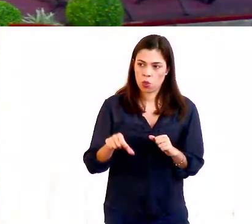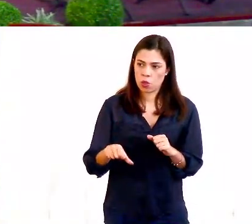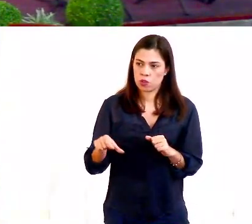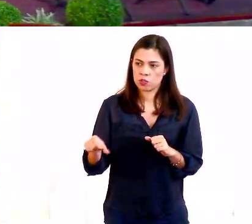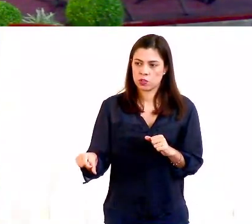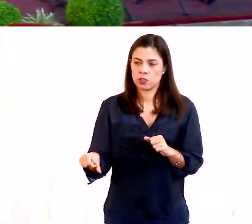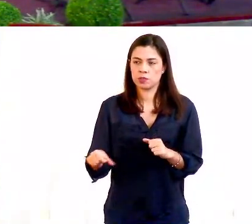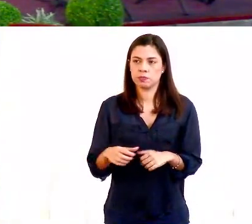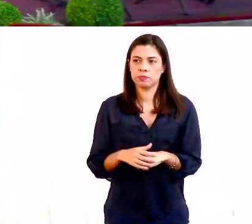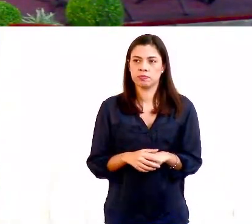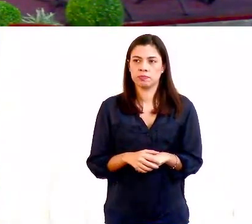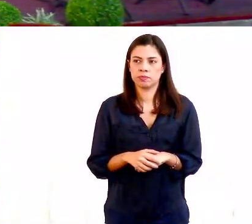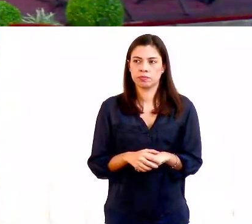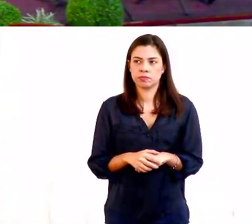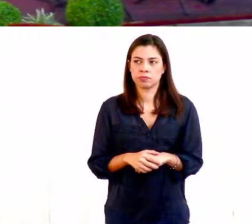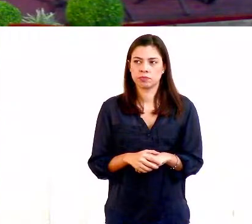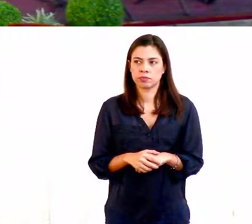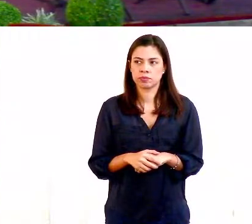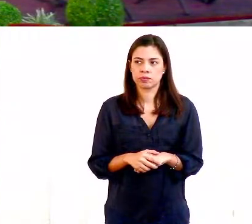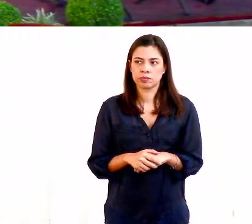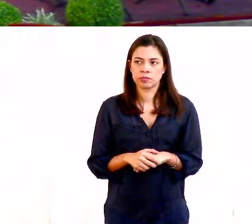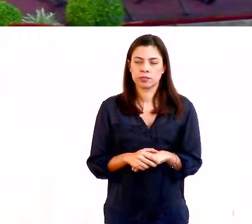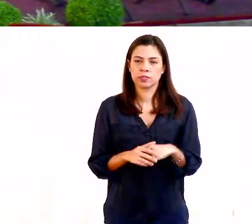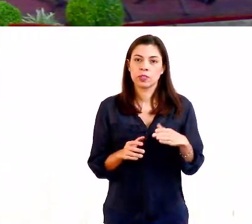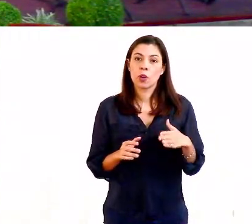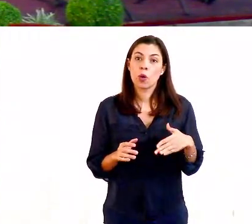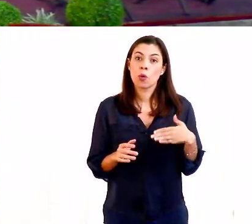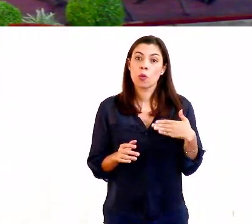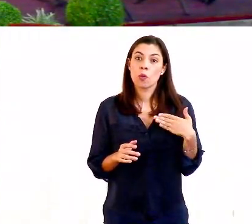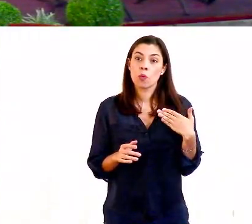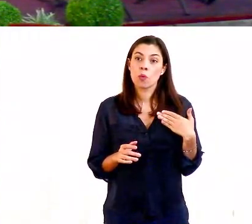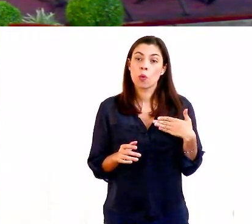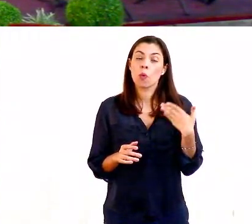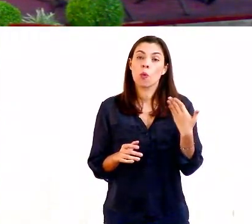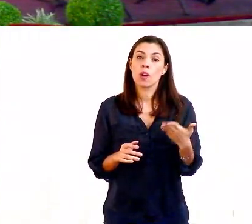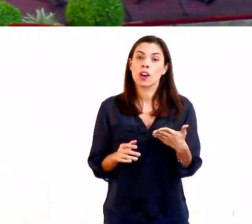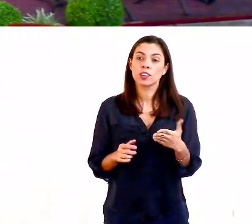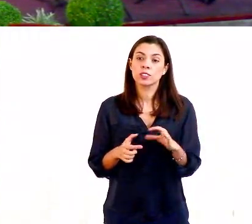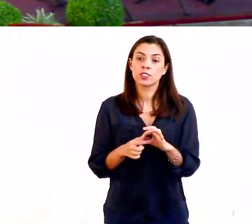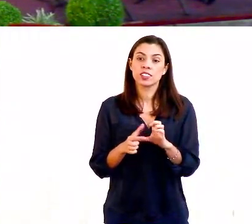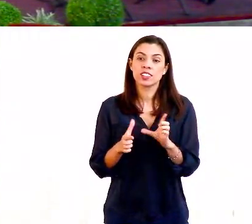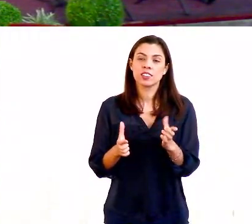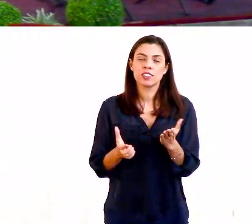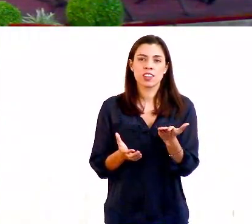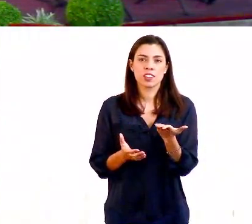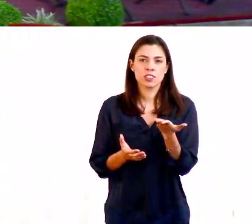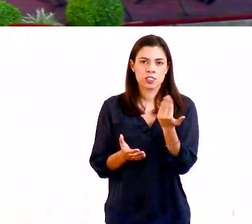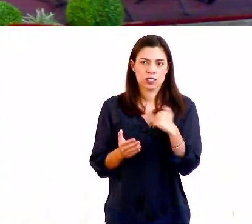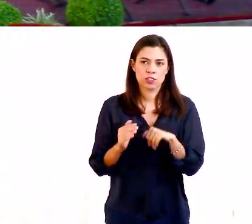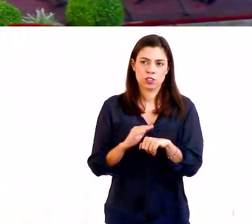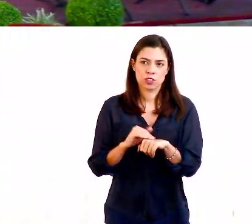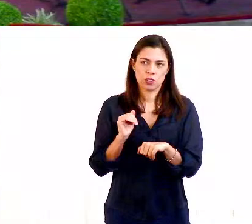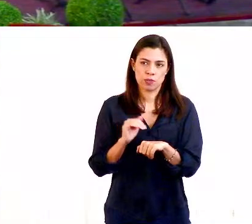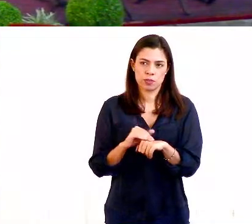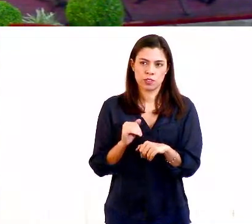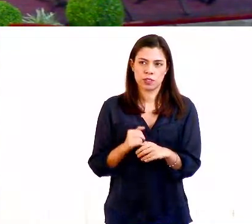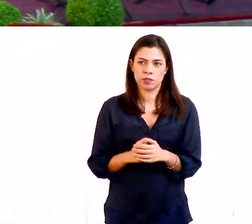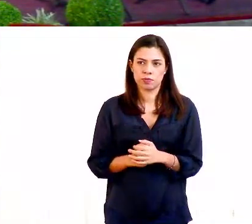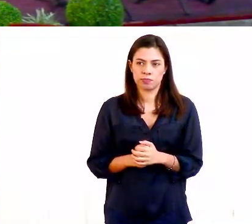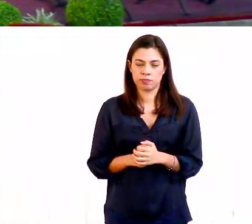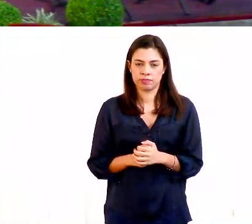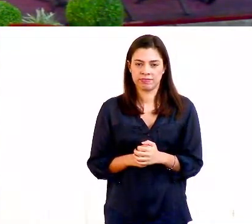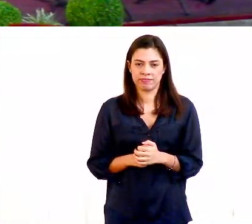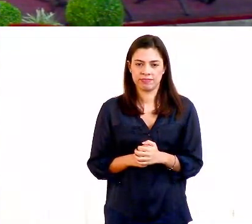1999. Então, de vez em quando a agenda dele está livre, eu o chamo e ele, ao longo desse ano, estará conosco algumas vezes, permitindo